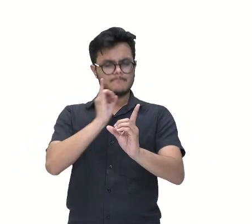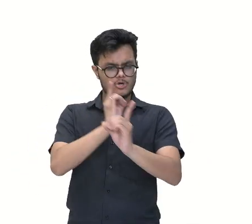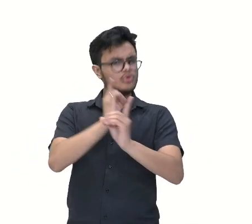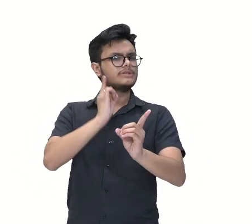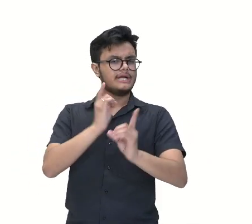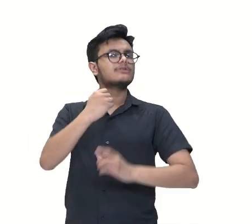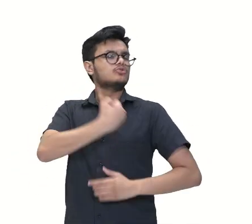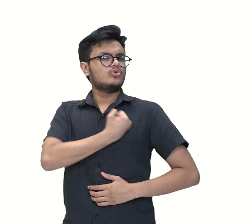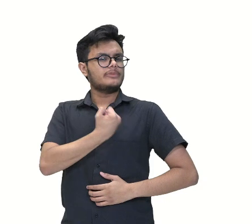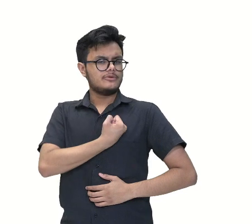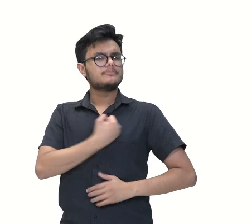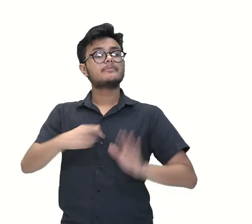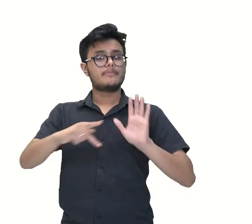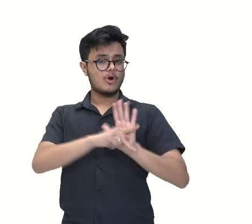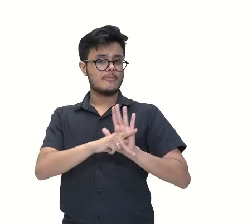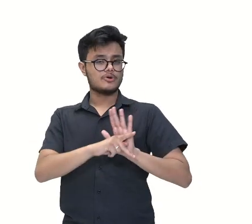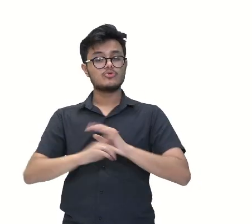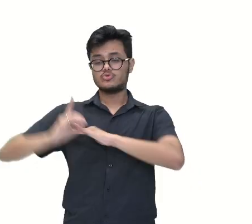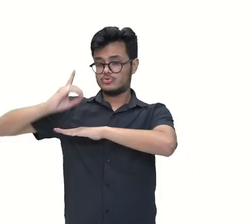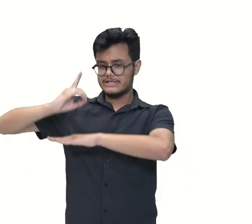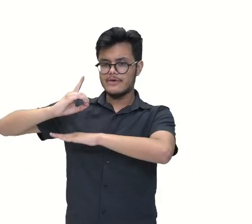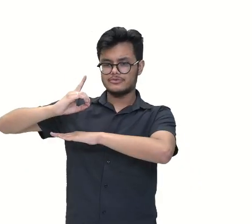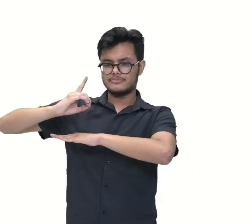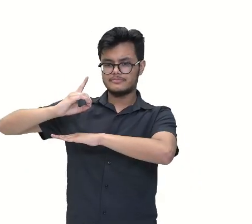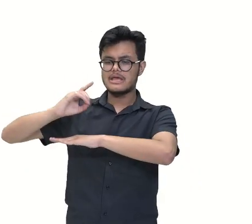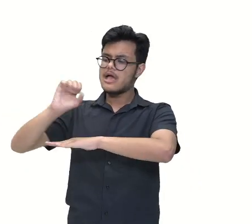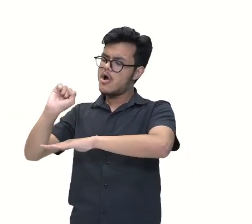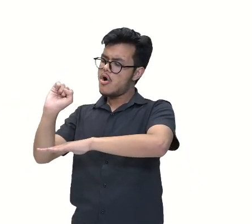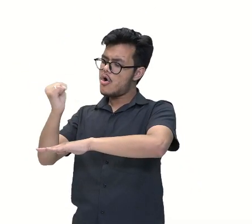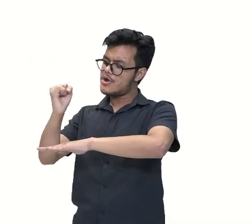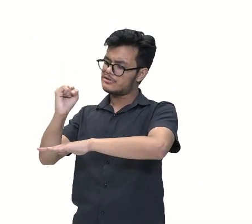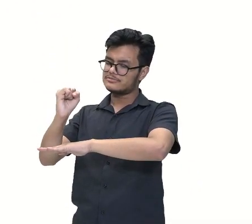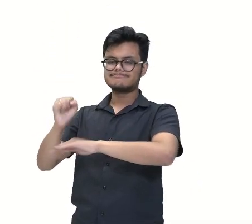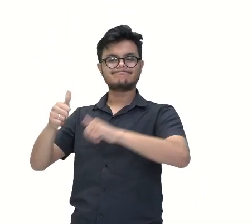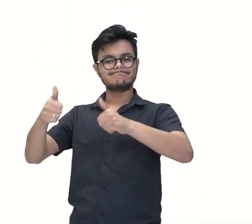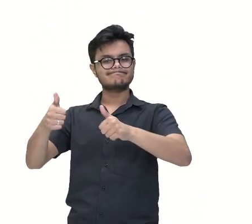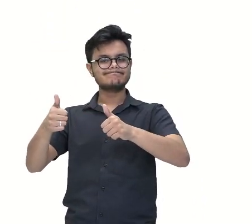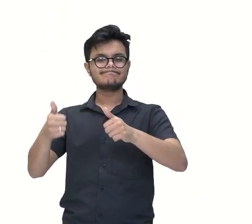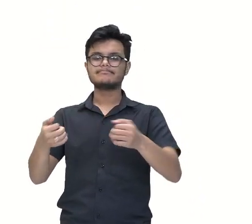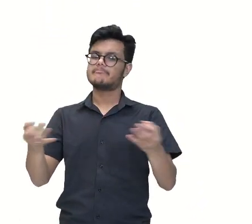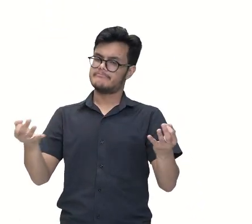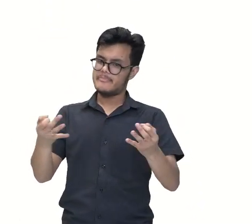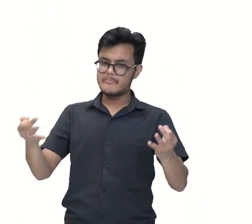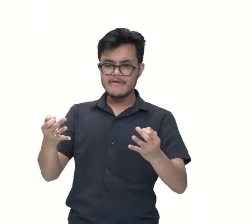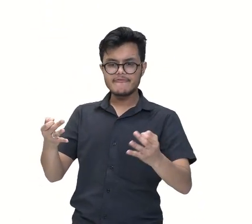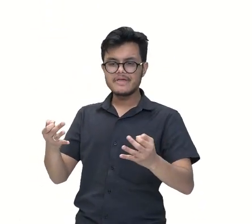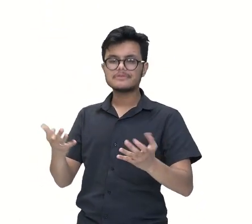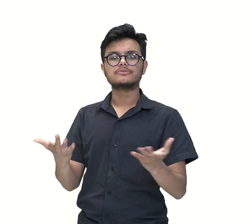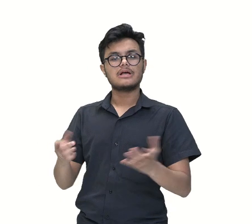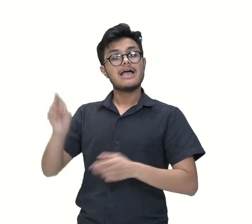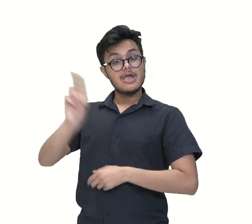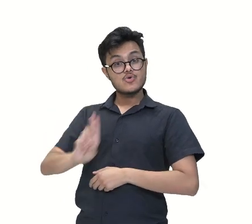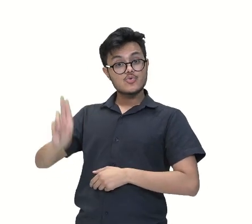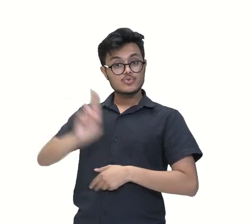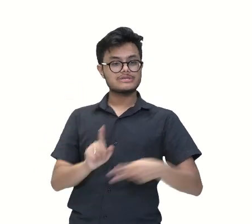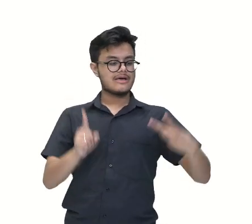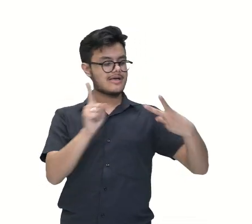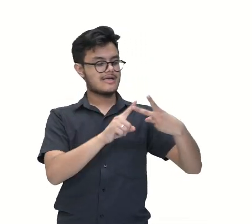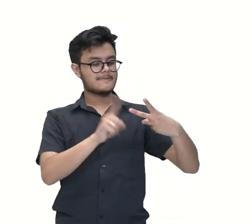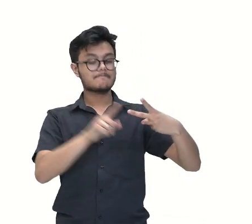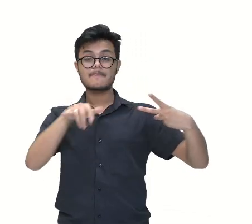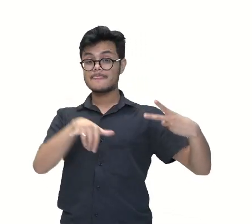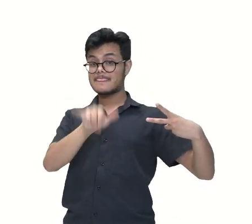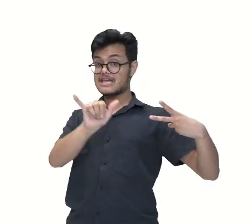do delta. De posse do valor do delta, agora sim eu vou encontrar a coordenada